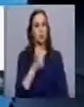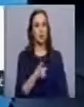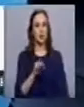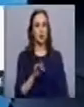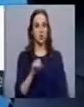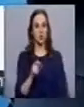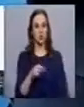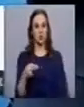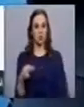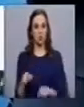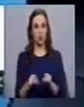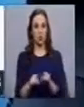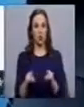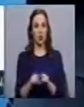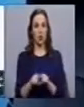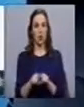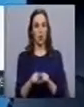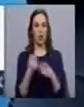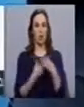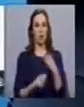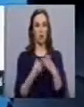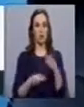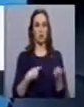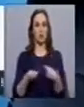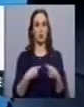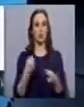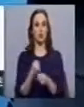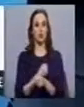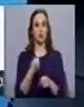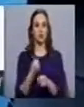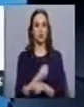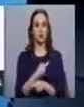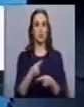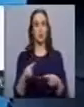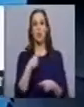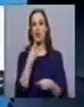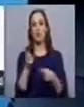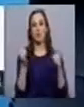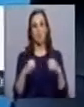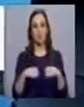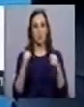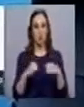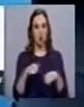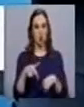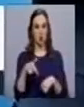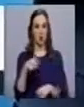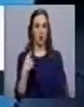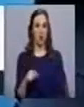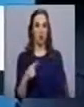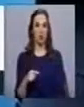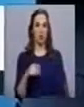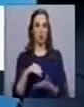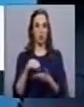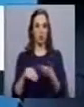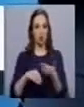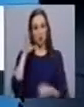como a Confederação de Comércios e Serviços, isto porque dizem que existe um acordo aqui na concertação social assinado com o